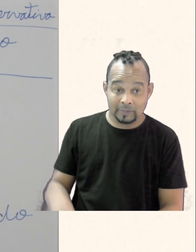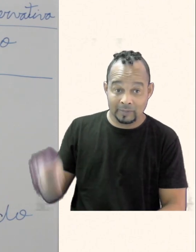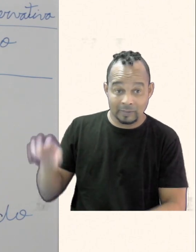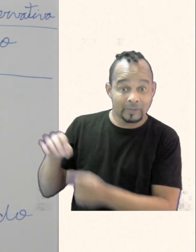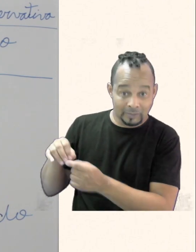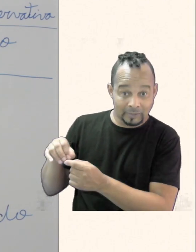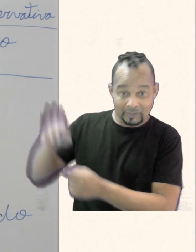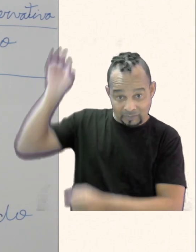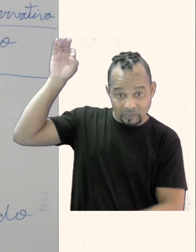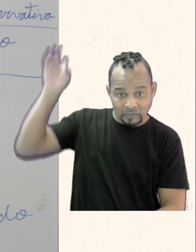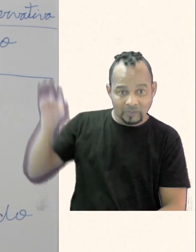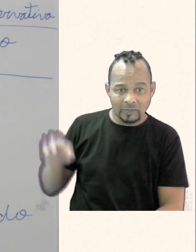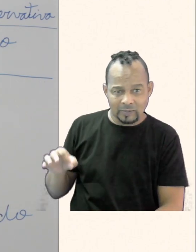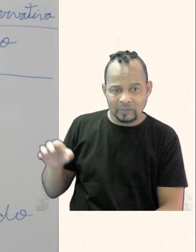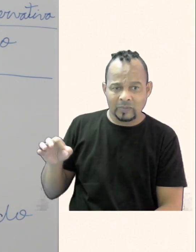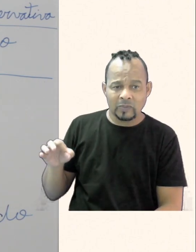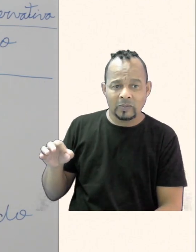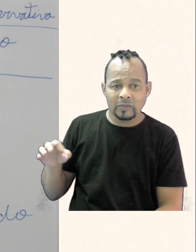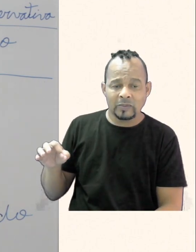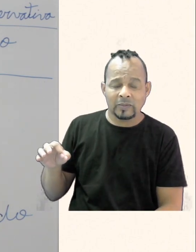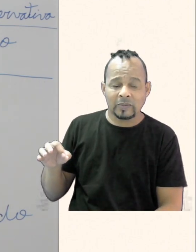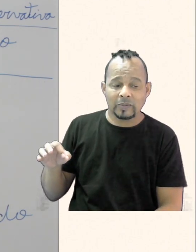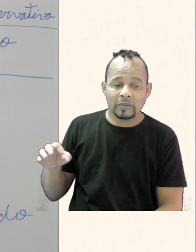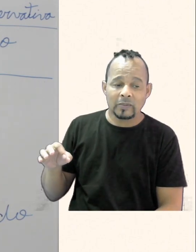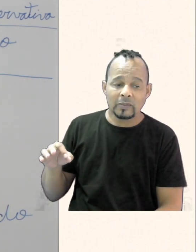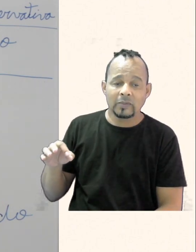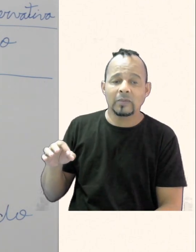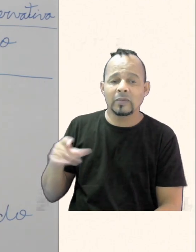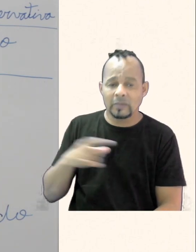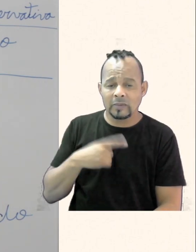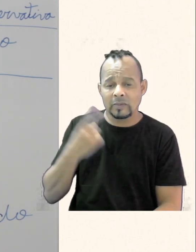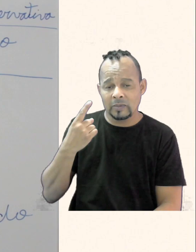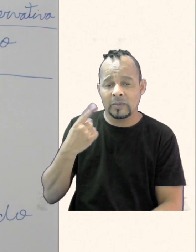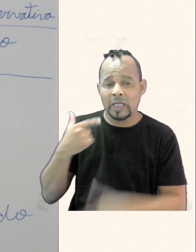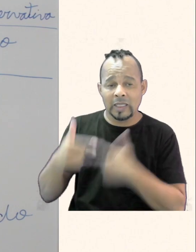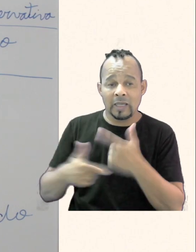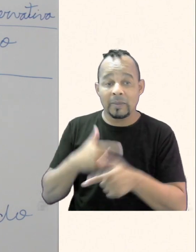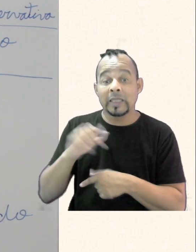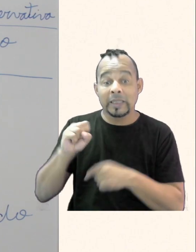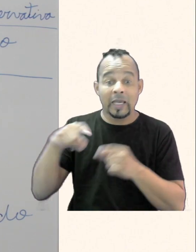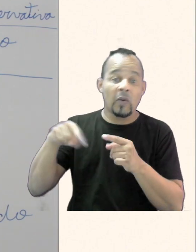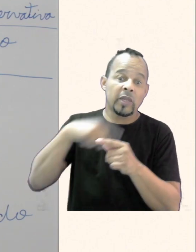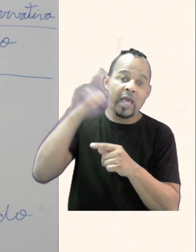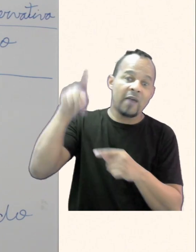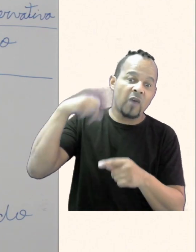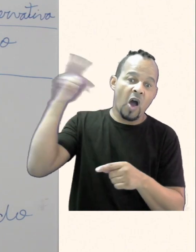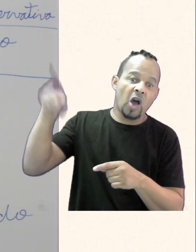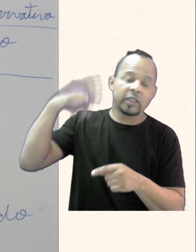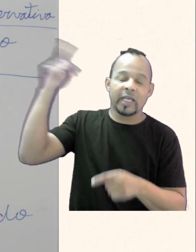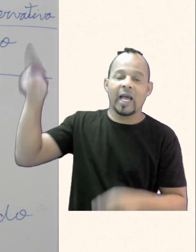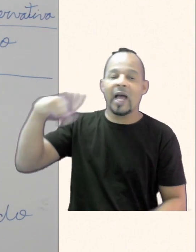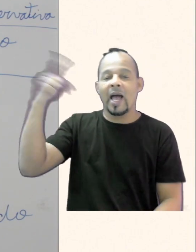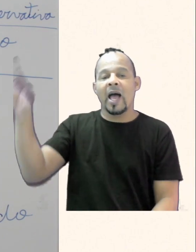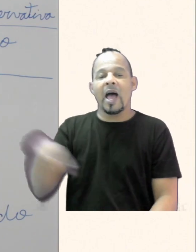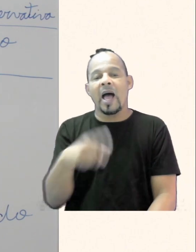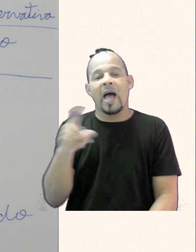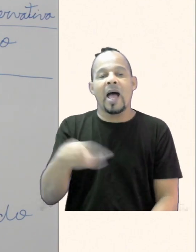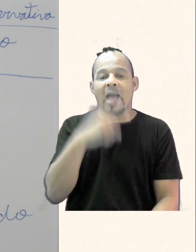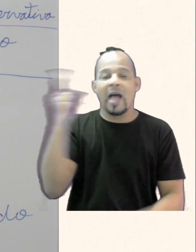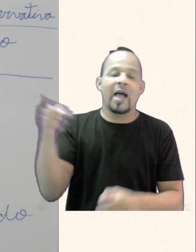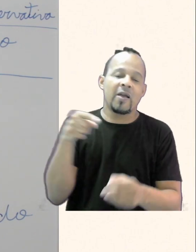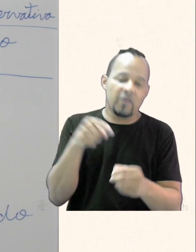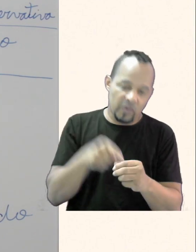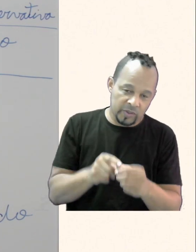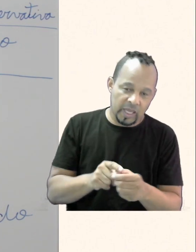um trabalho W. Se eu der uma volta, voltar, subir, dar uma volta e voltar a esse mesmo